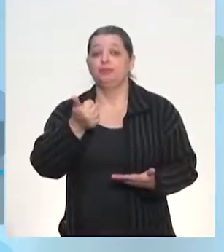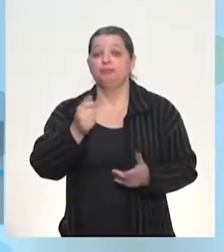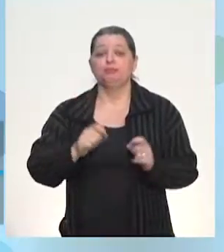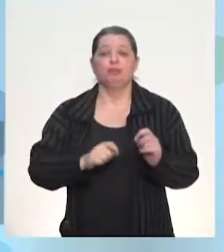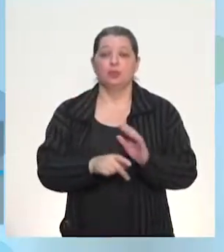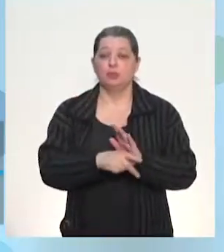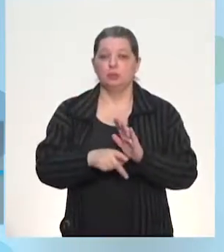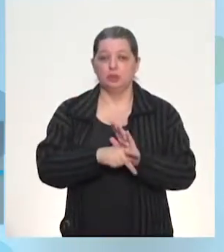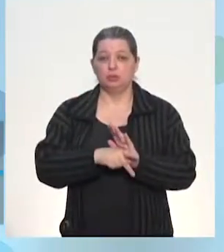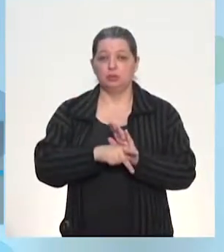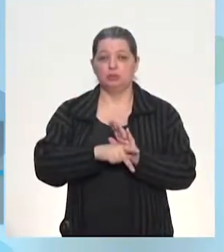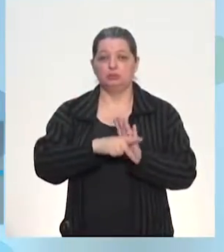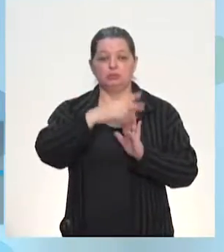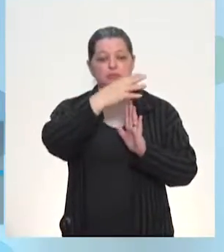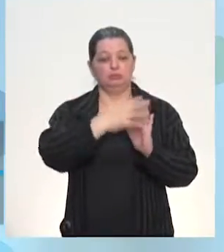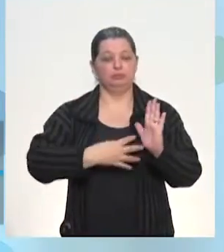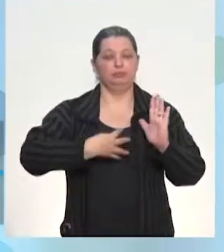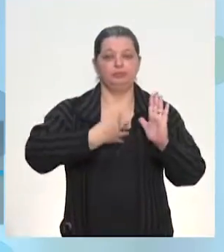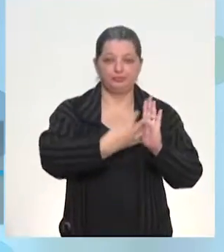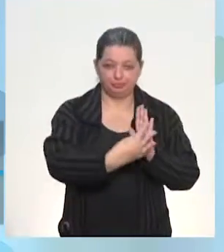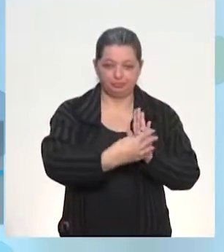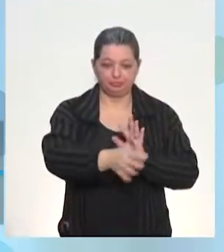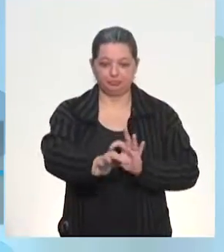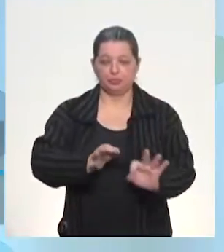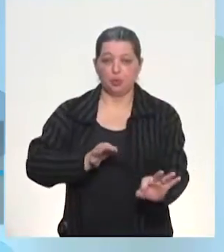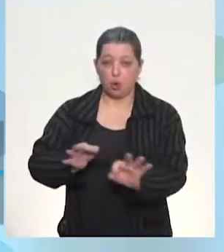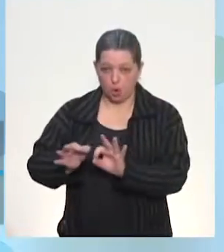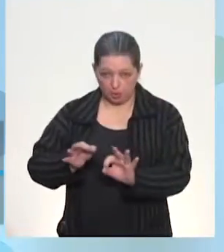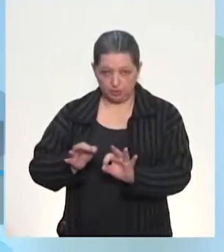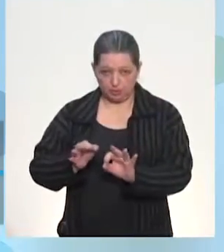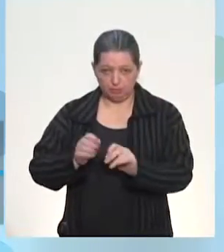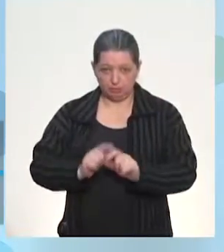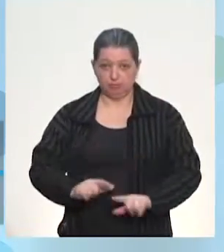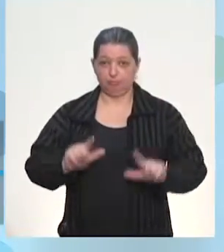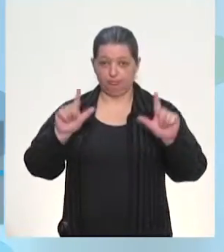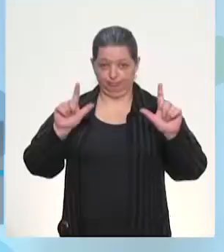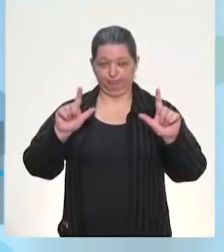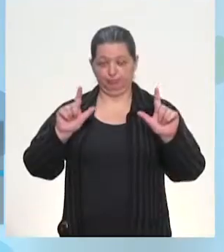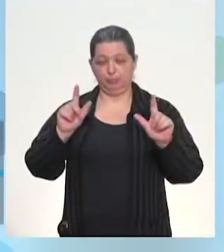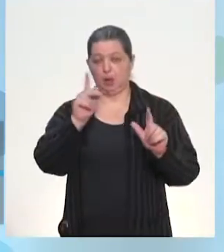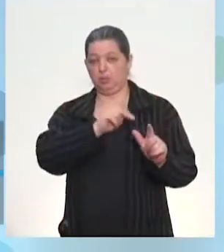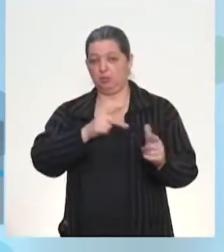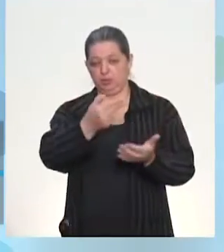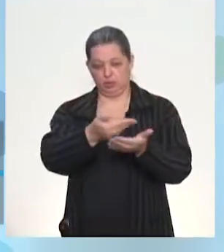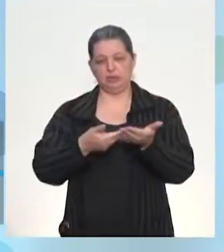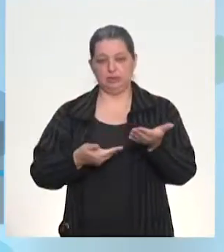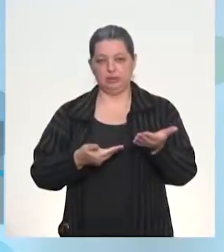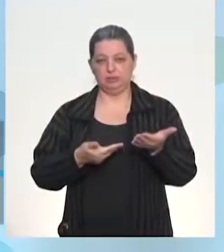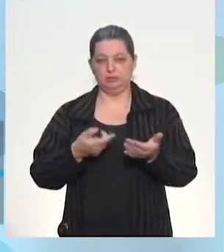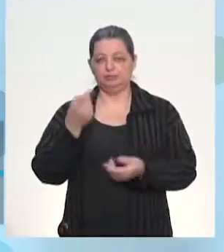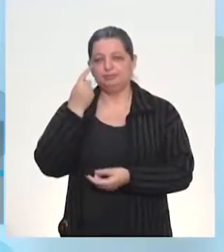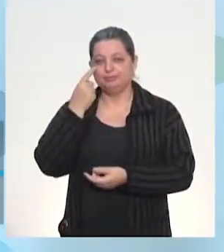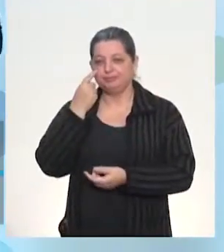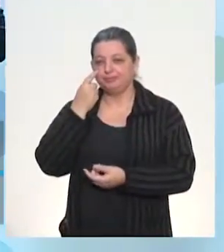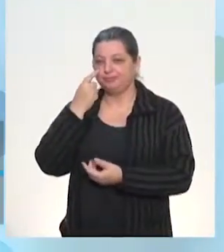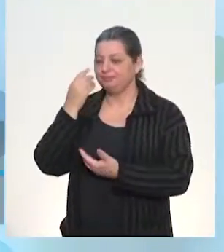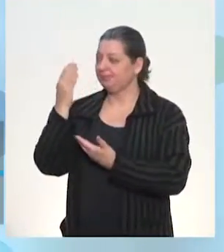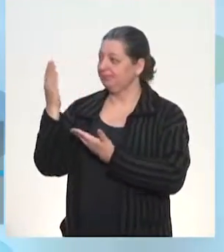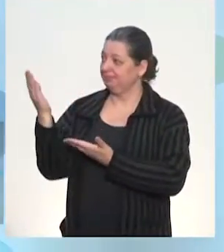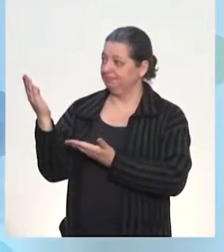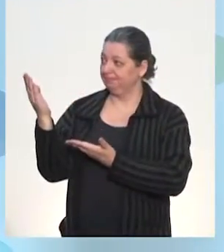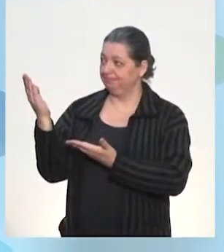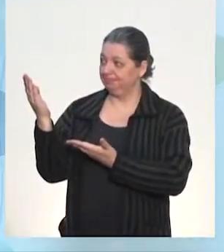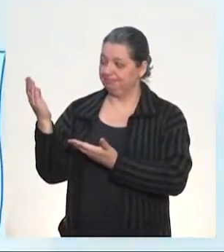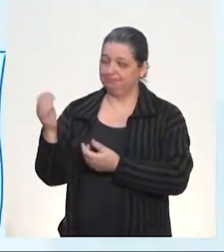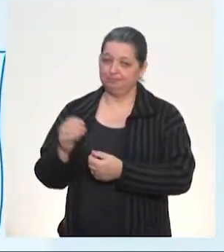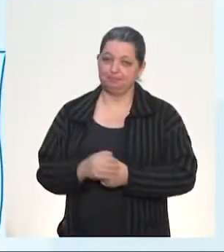de classes e ordens? Que é esse quadro que tem aqui, que a professora Aline desenhou. Então, vamos dar uma olhadinha nesse quadro de classes e ordens